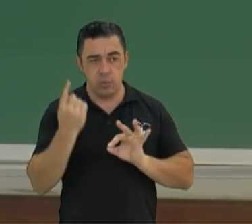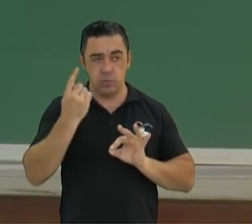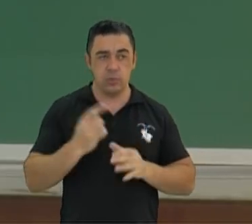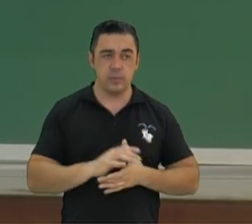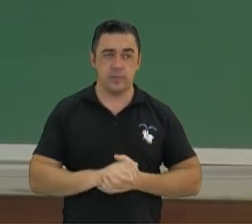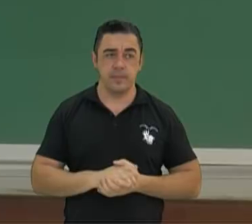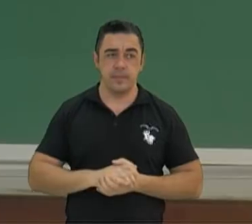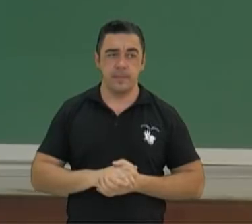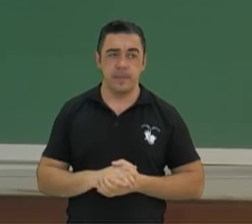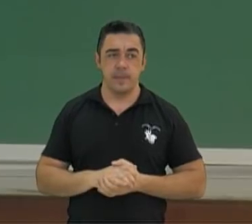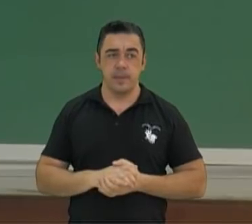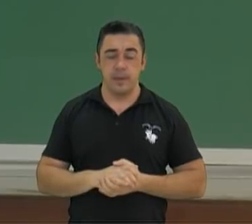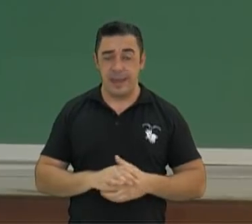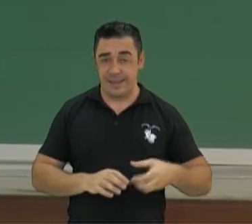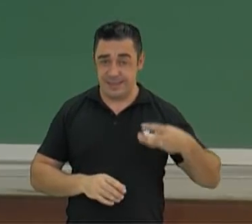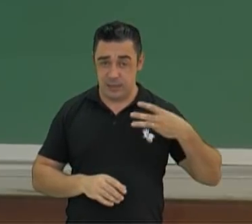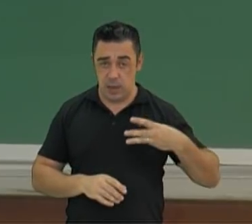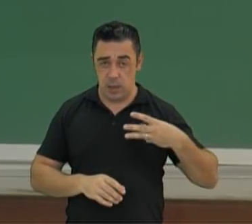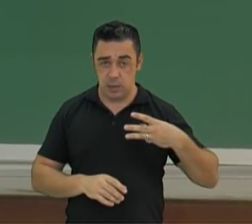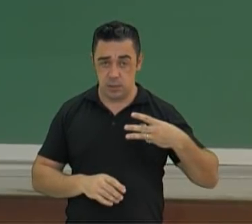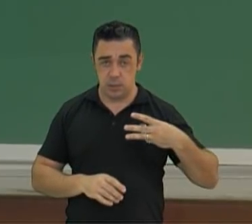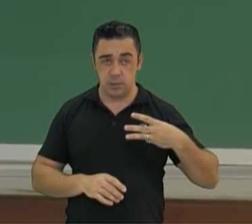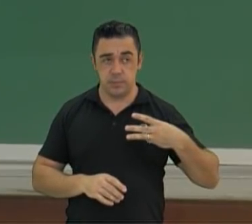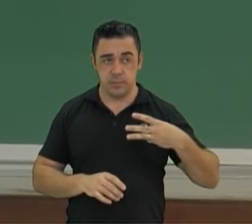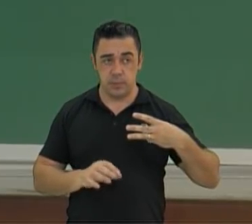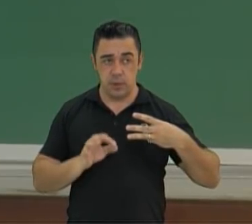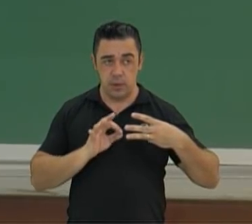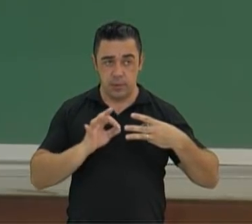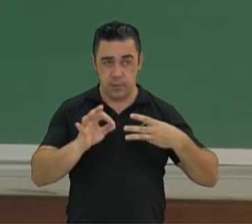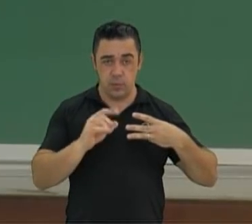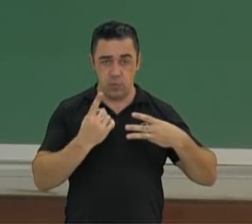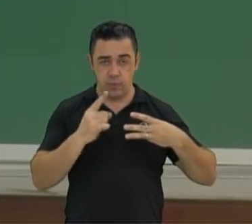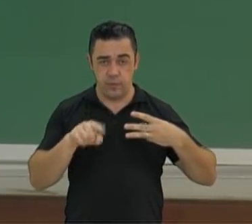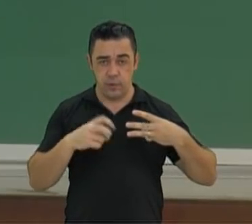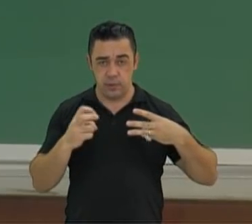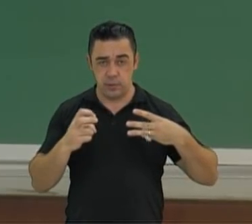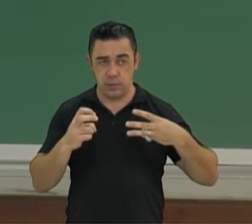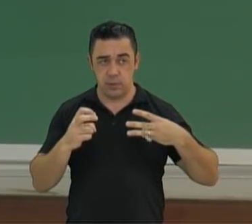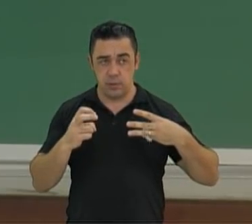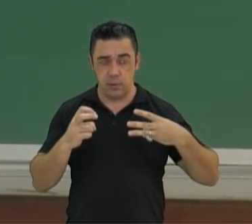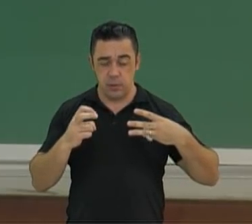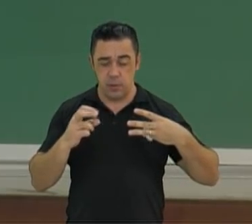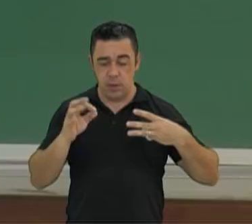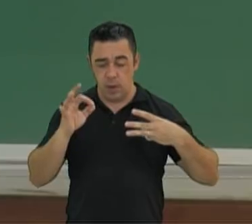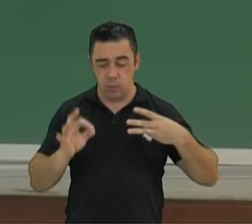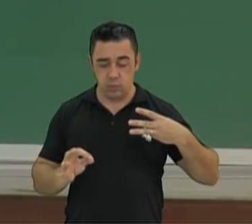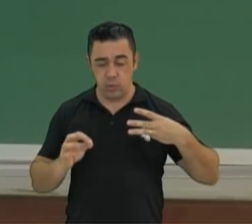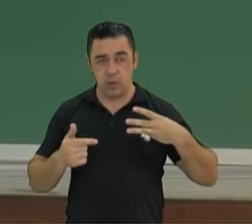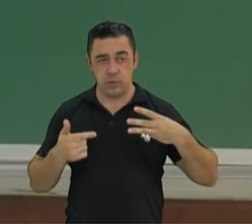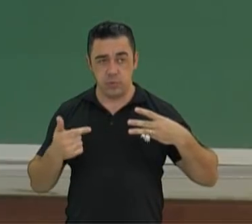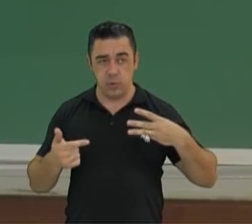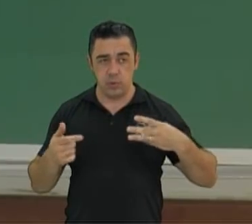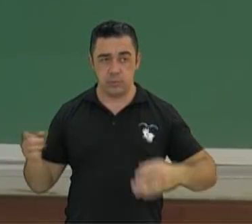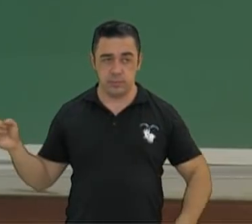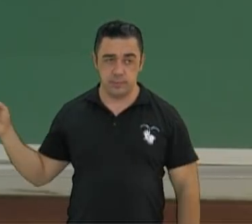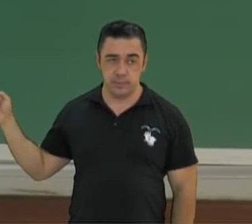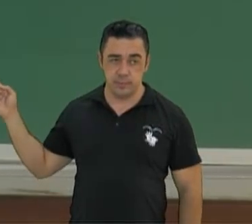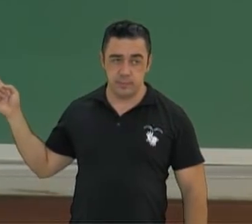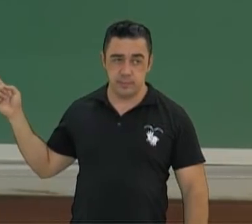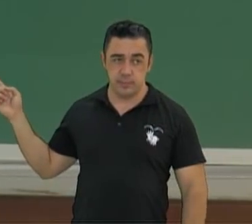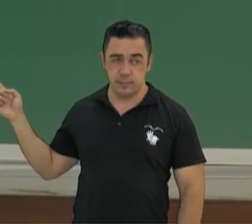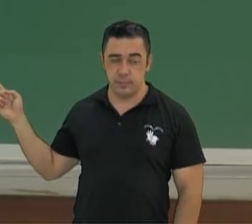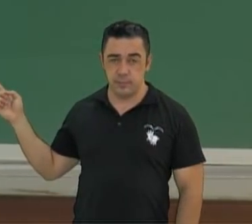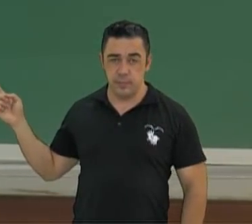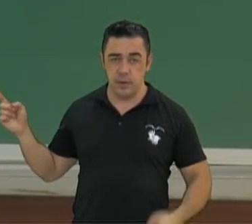altura. Quem é o comprimento? É 3, a largura 1,5 e a altura 2. Então, nós teremos aqui